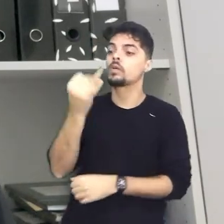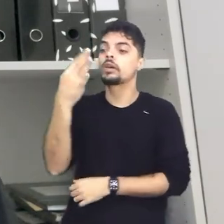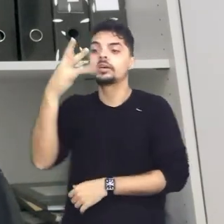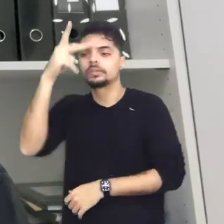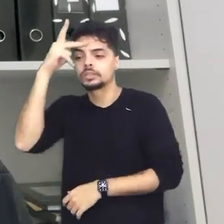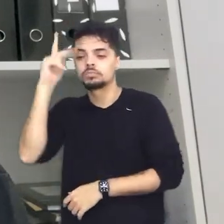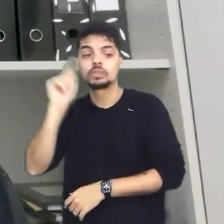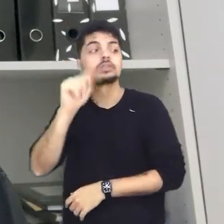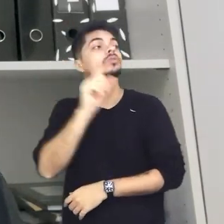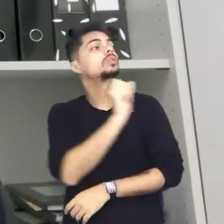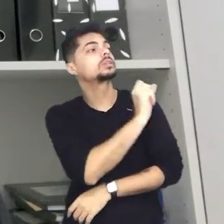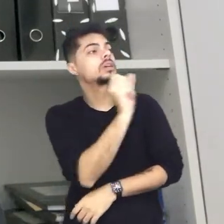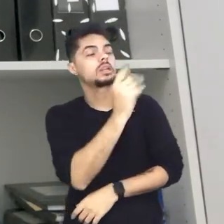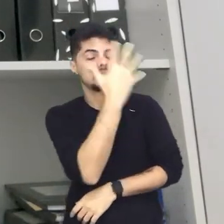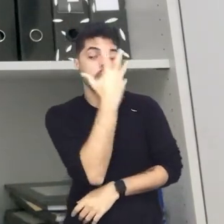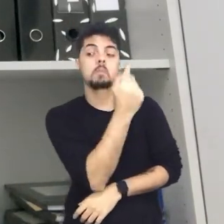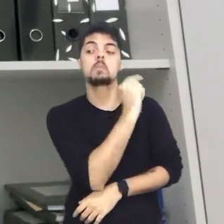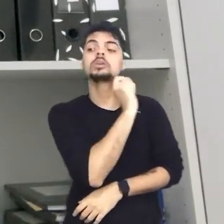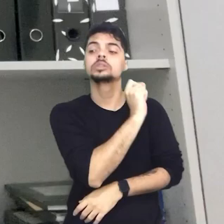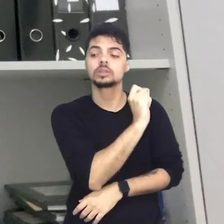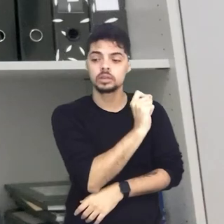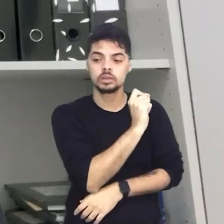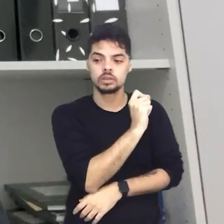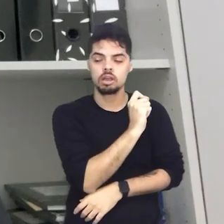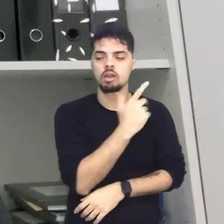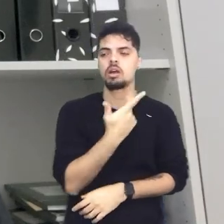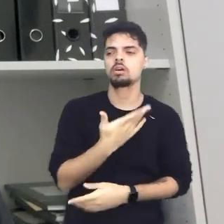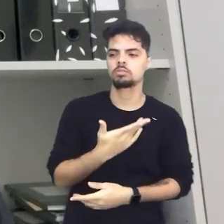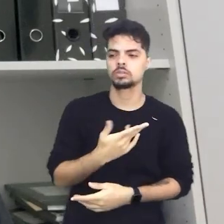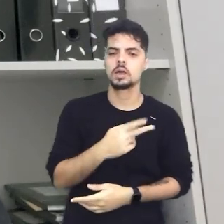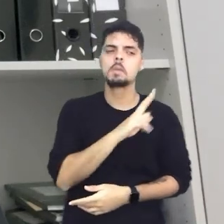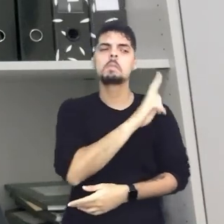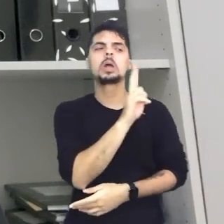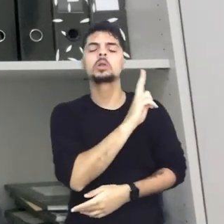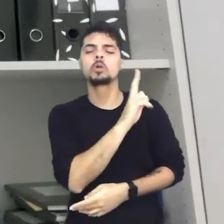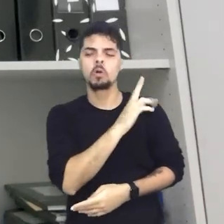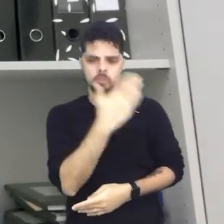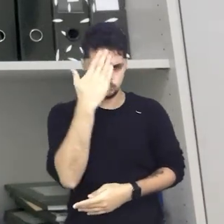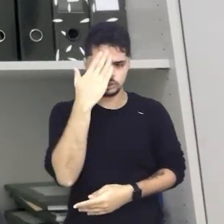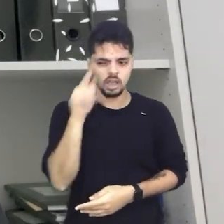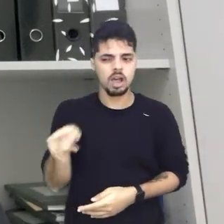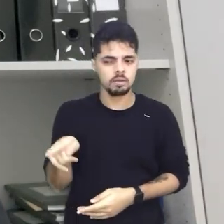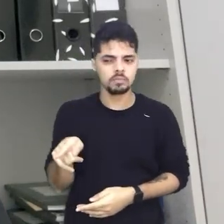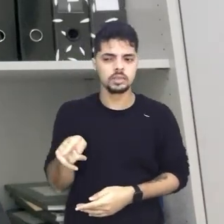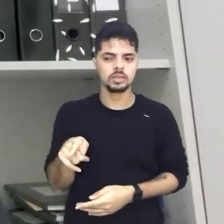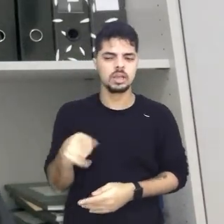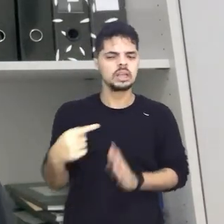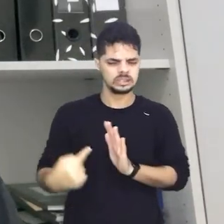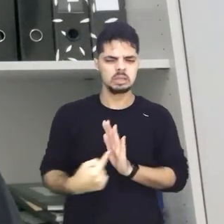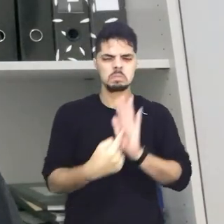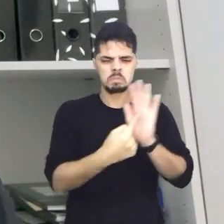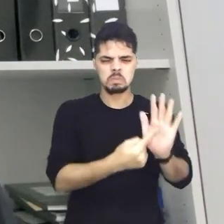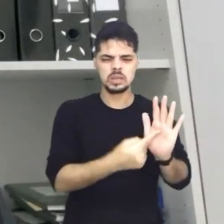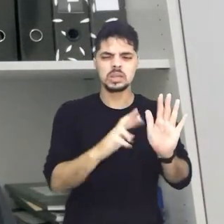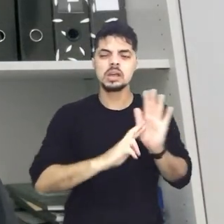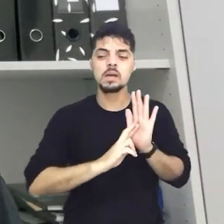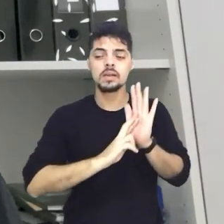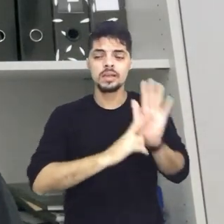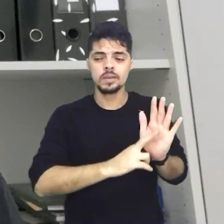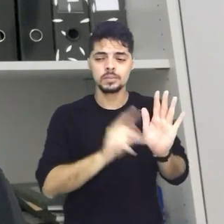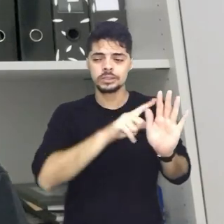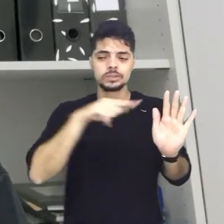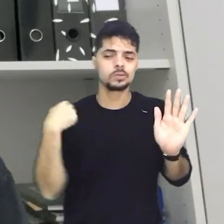quais personagens estão presentes naquela pintura, se eles são representantes de toda a população do